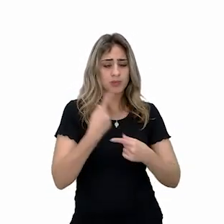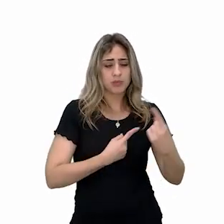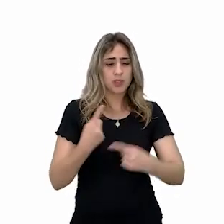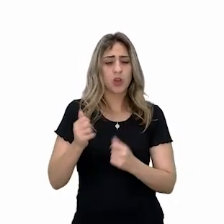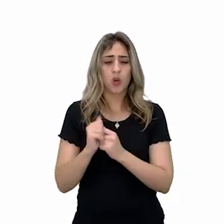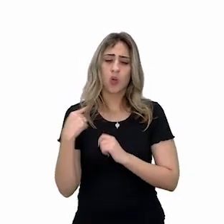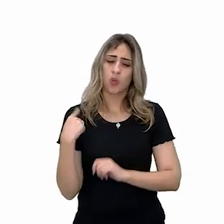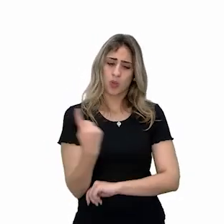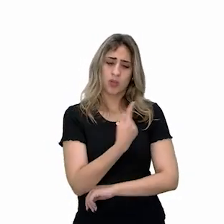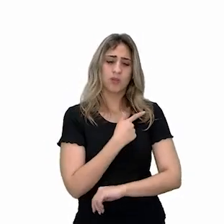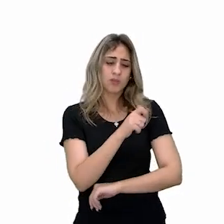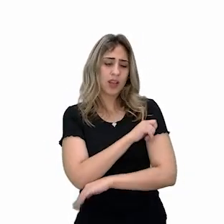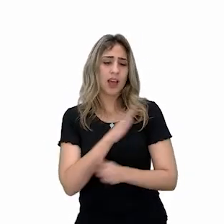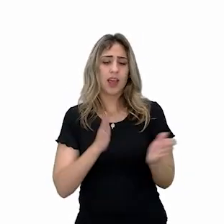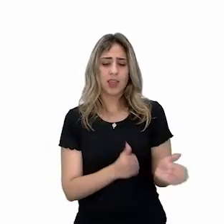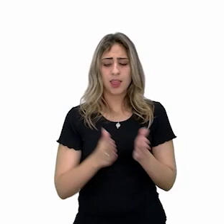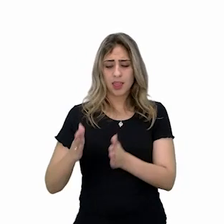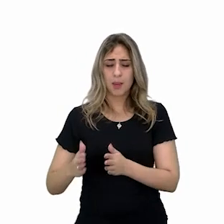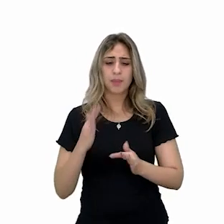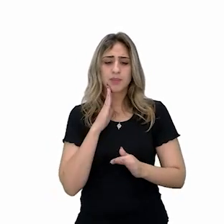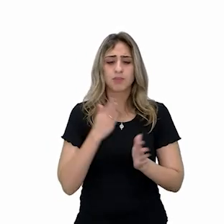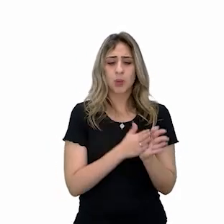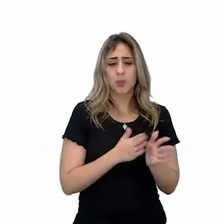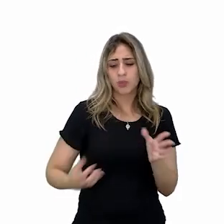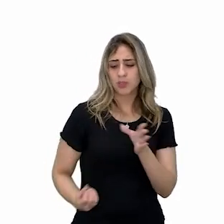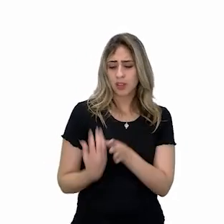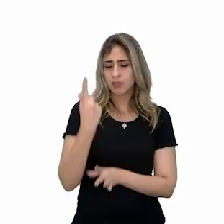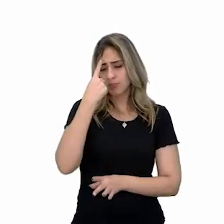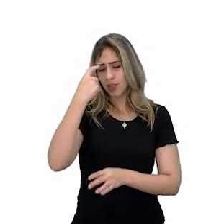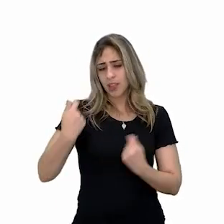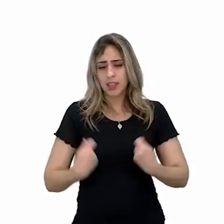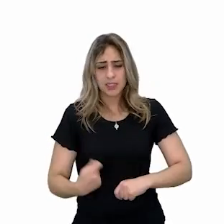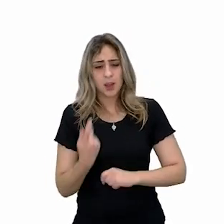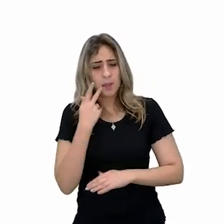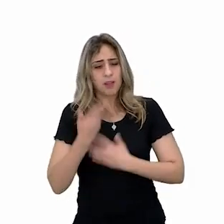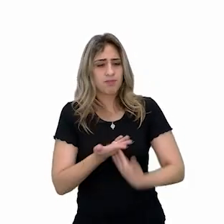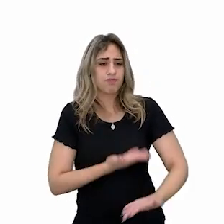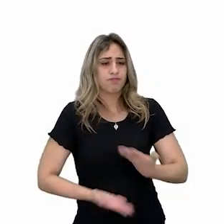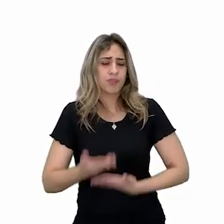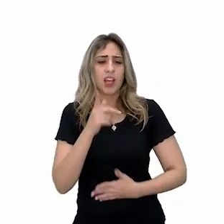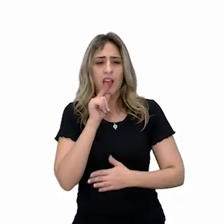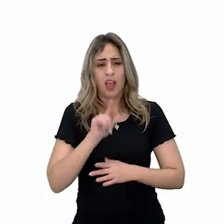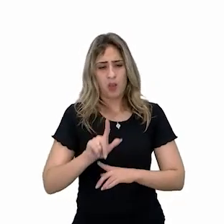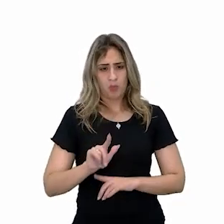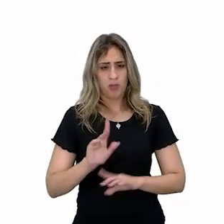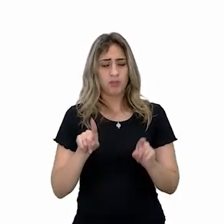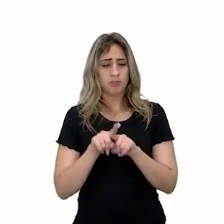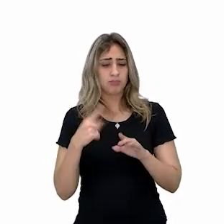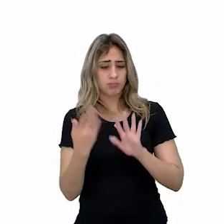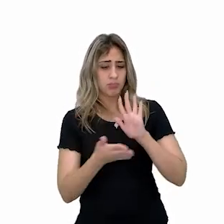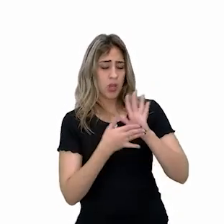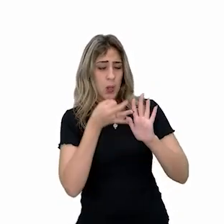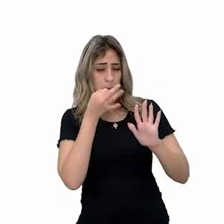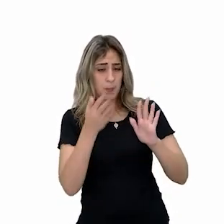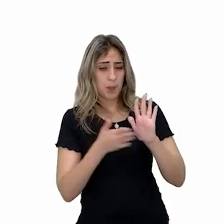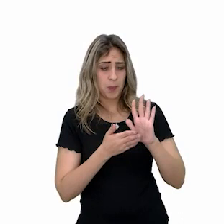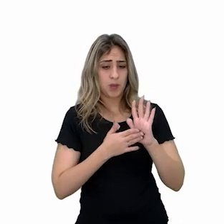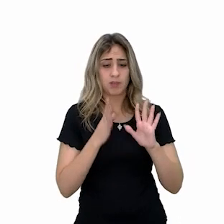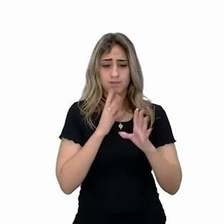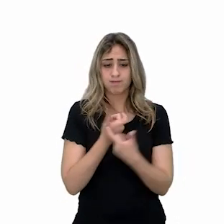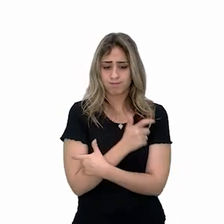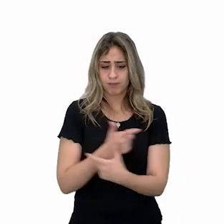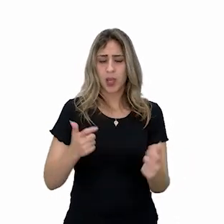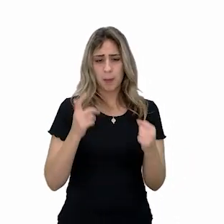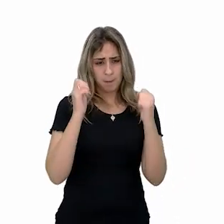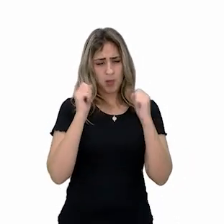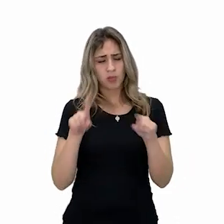nossos estudantes as etapas e os processos necessários para o tratamento de água. Essa sugestão de proposta ela é bem ampla